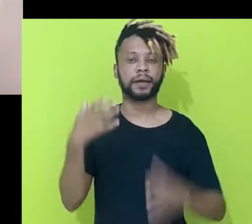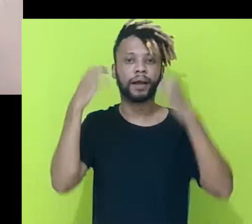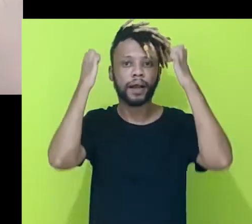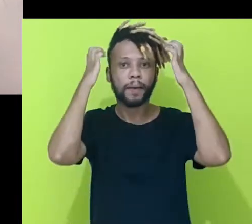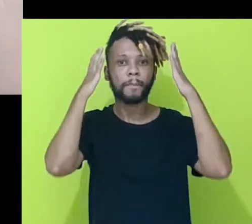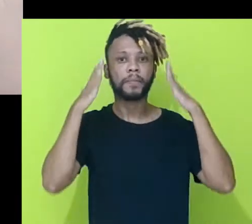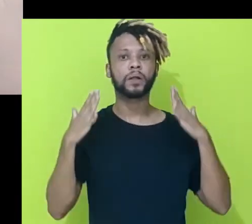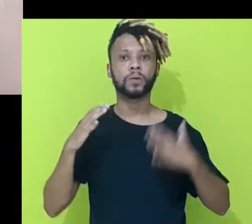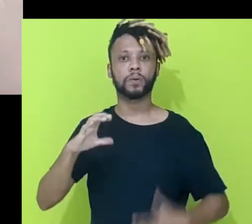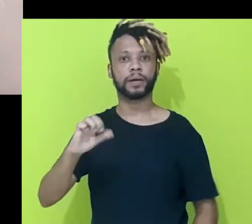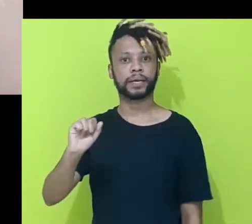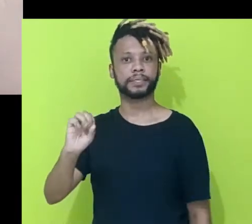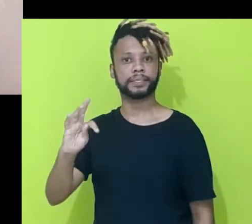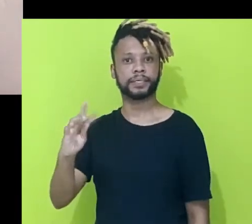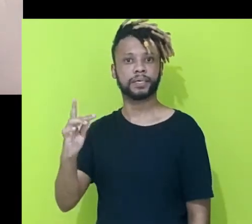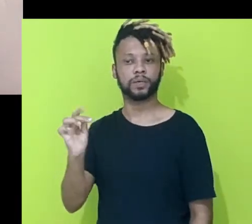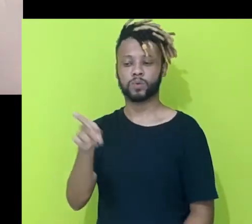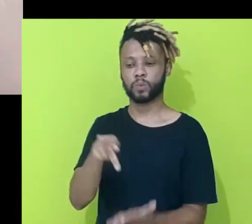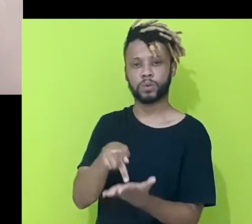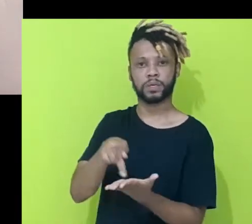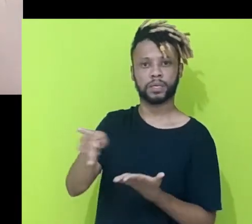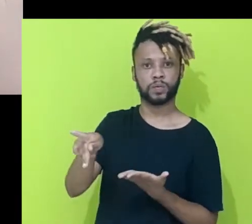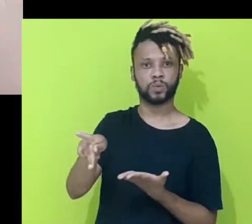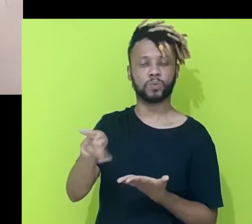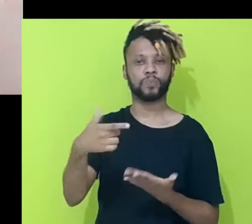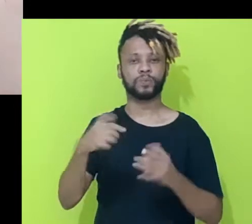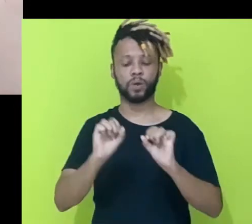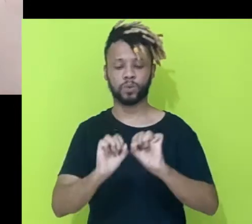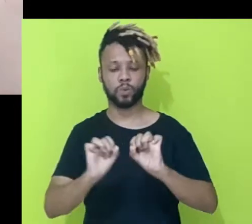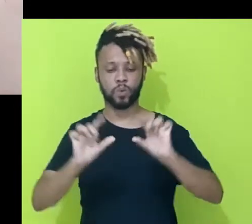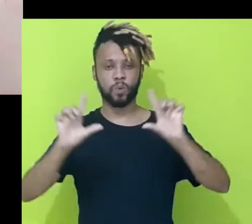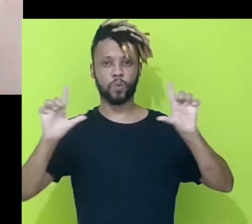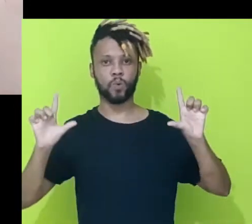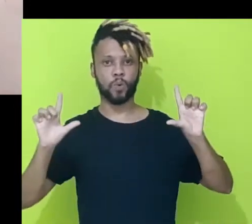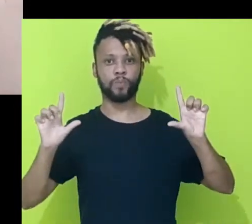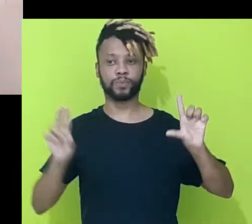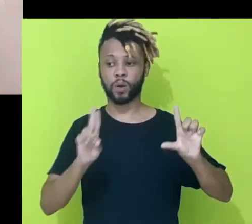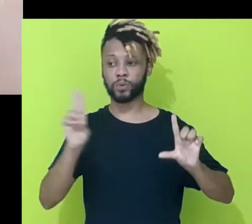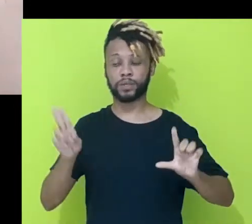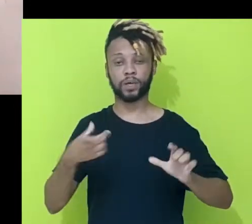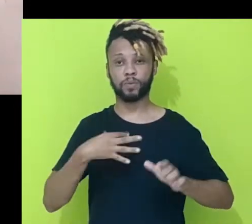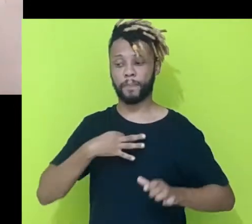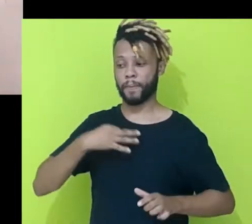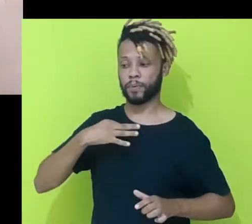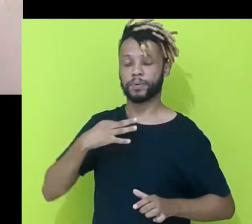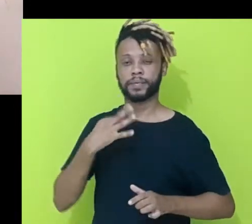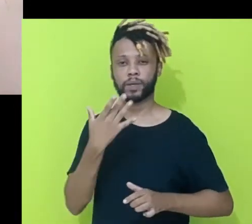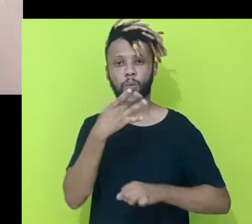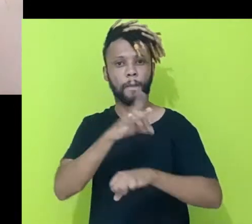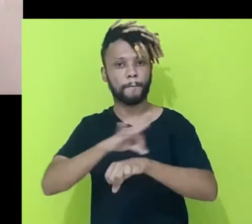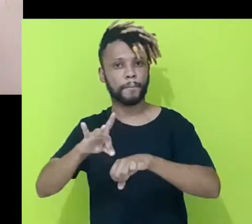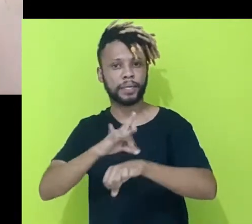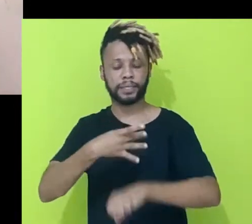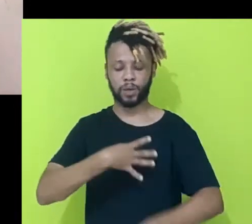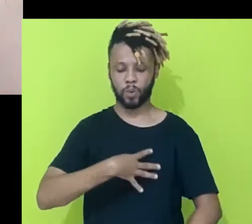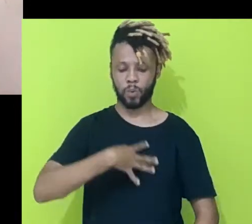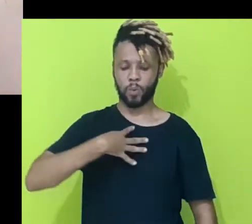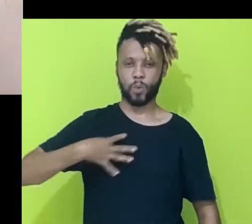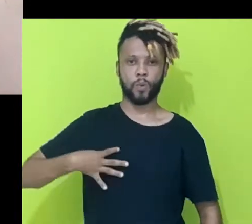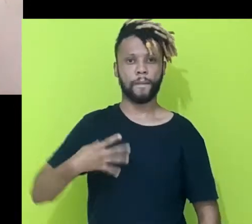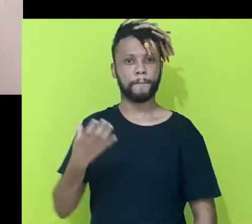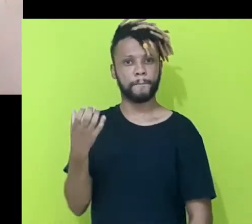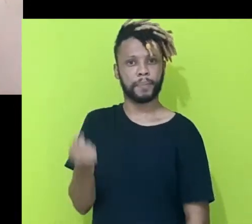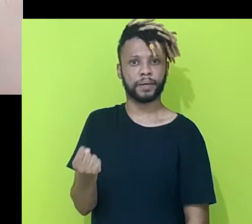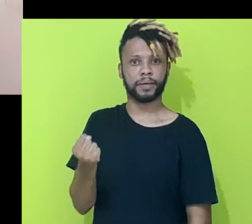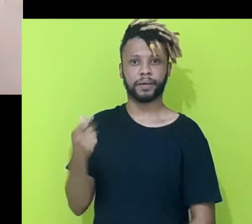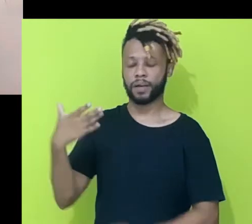compridos, castanhos e lisos. Estou centralizada na tela, como numa foto 3x4, utilizando uma blusa preta com